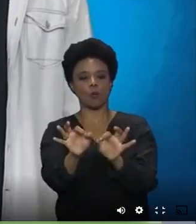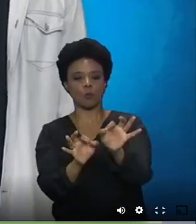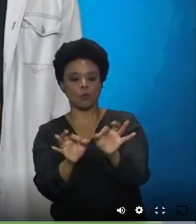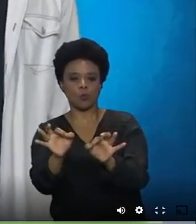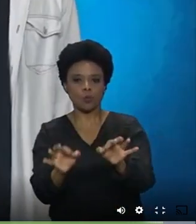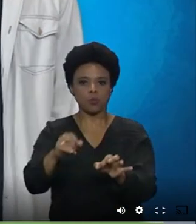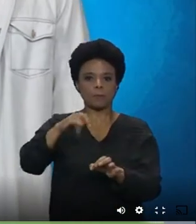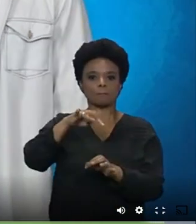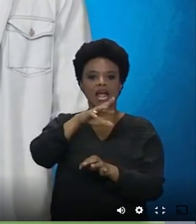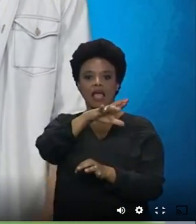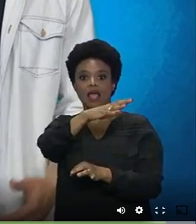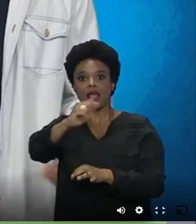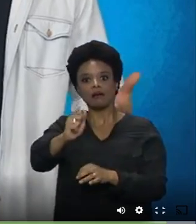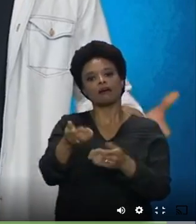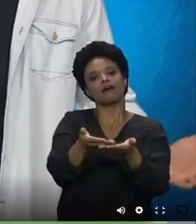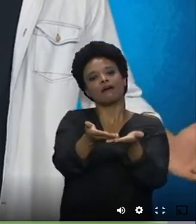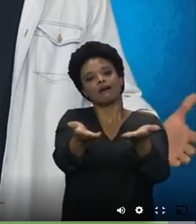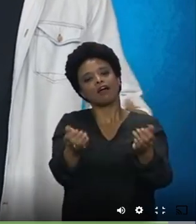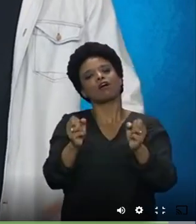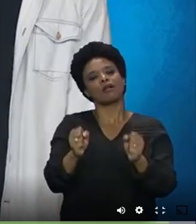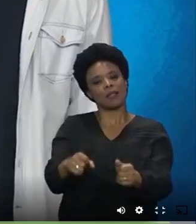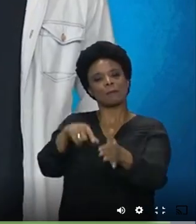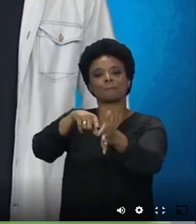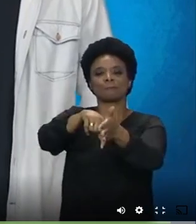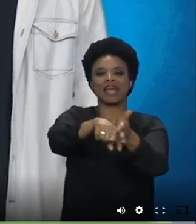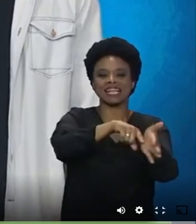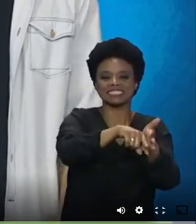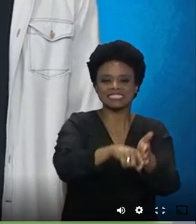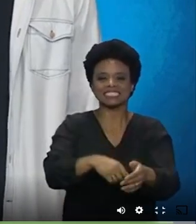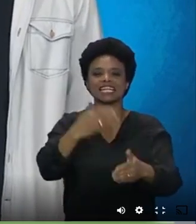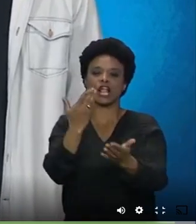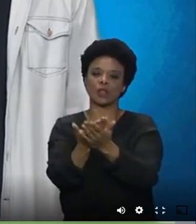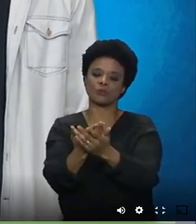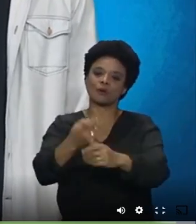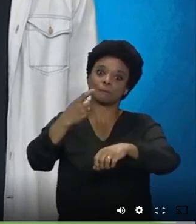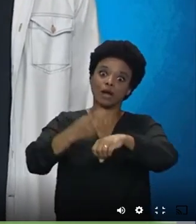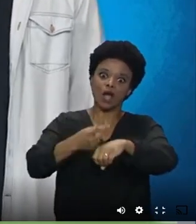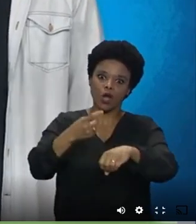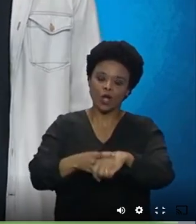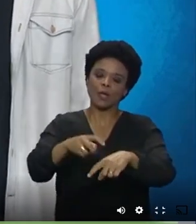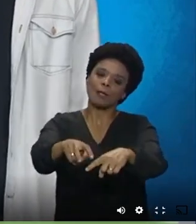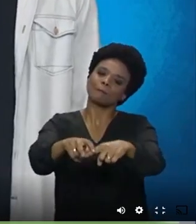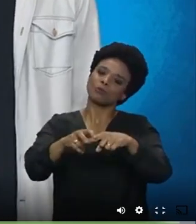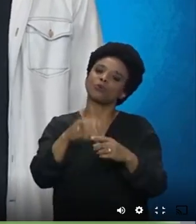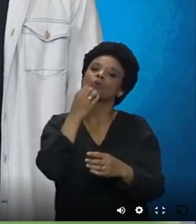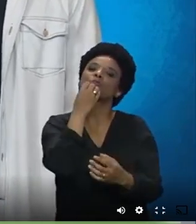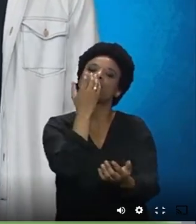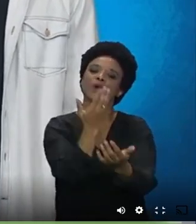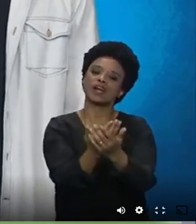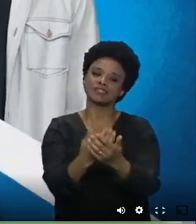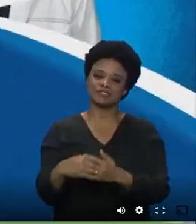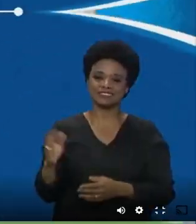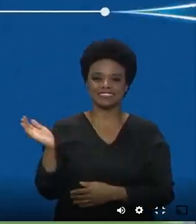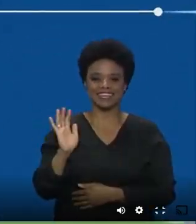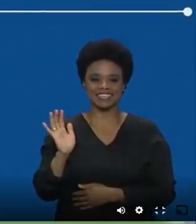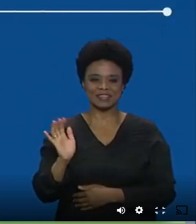mineração. Cabe a você agora continuar pesquisando e se aprofundando nesse assunto. Portanto, bons estudos e até a